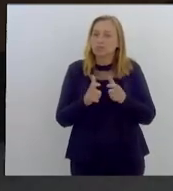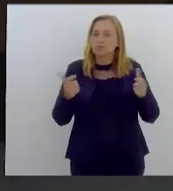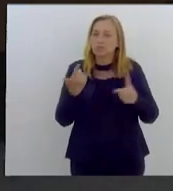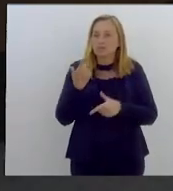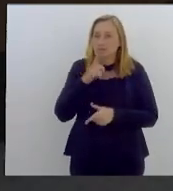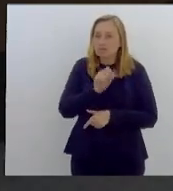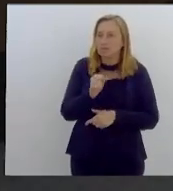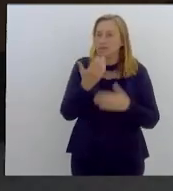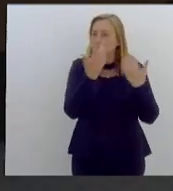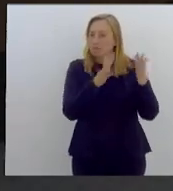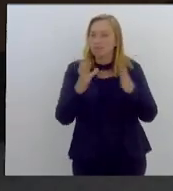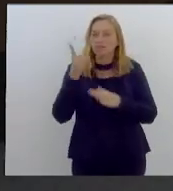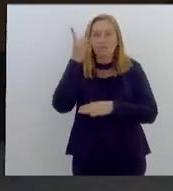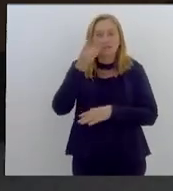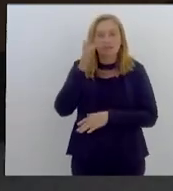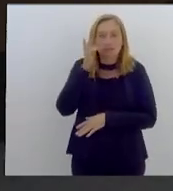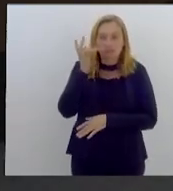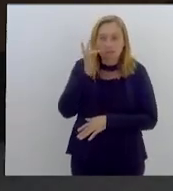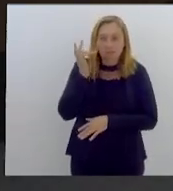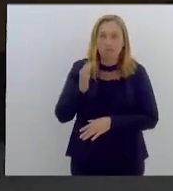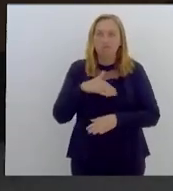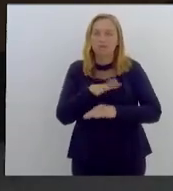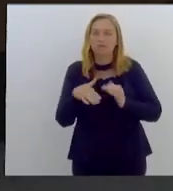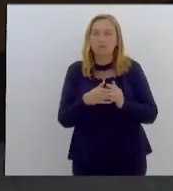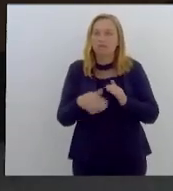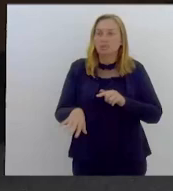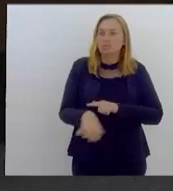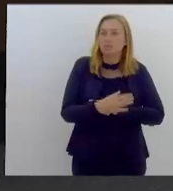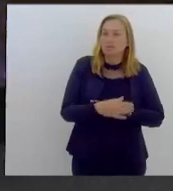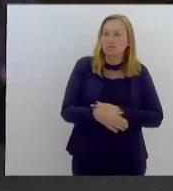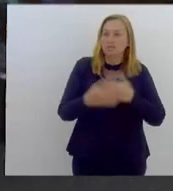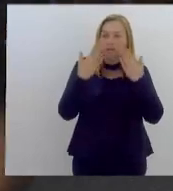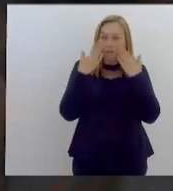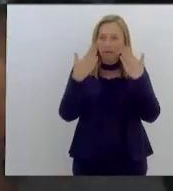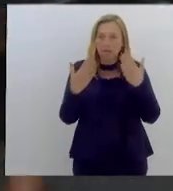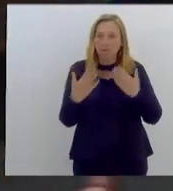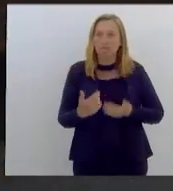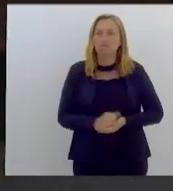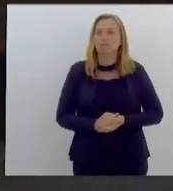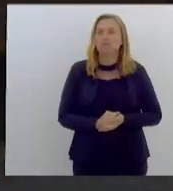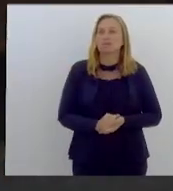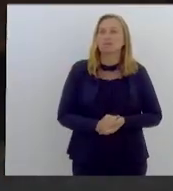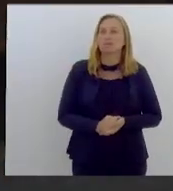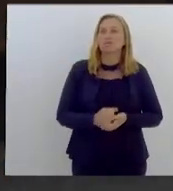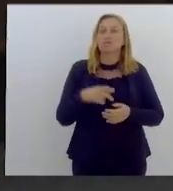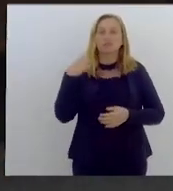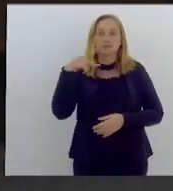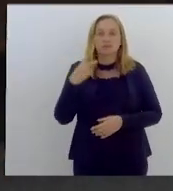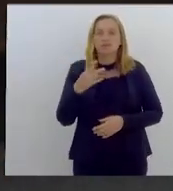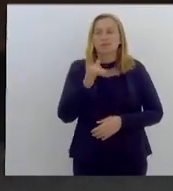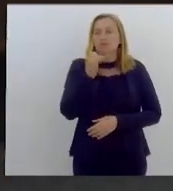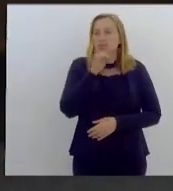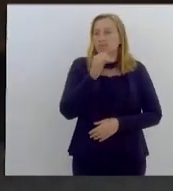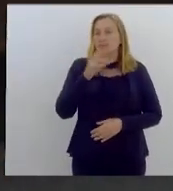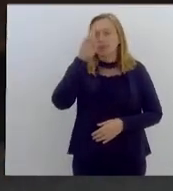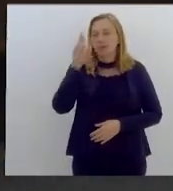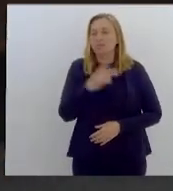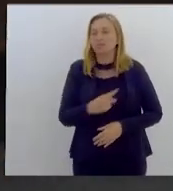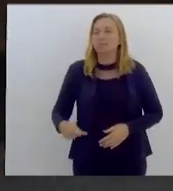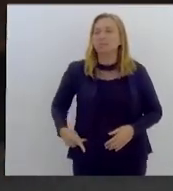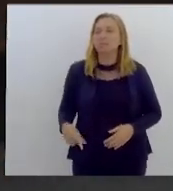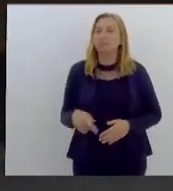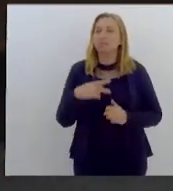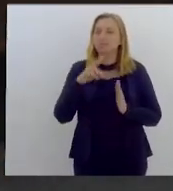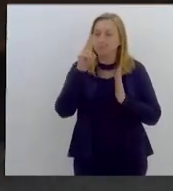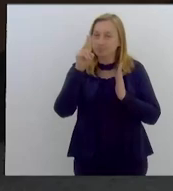conquista. Parabéns, deputado Jorge Felipe Neto. Parabéns a todos os taxistas que têm um representante à altura no Parlamento Fluminense. Senhor presidente, é apenas para